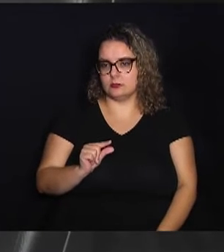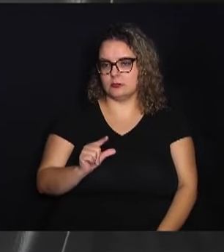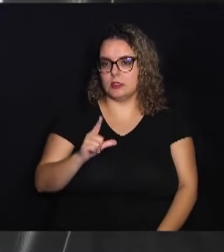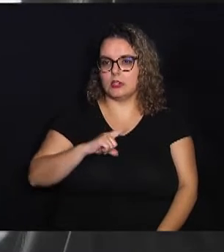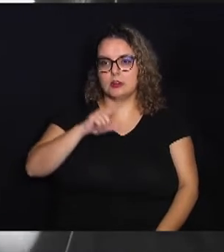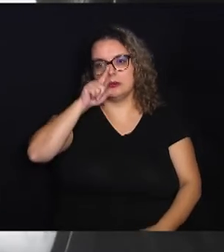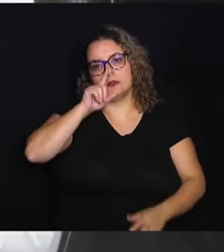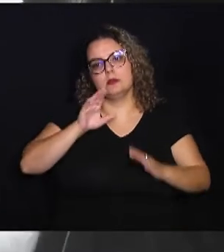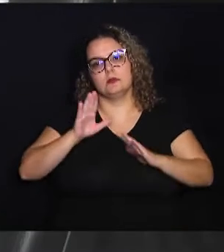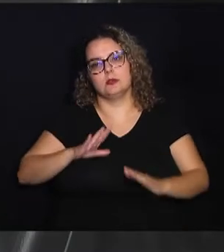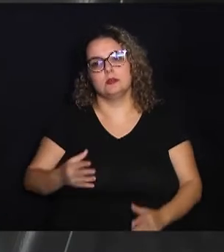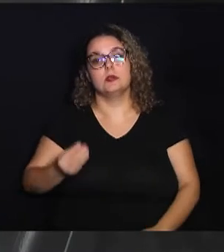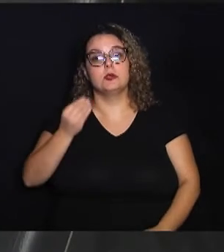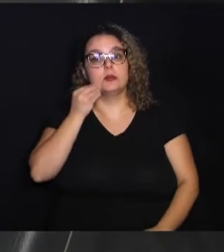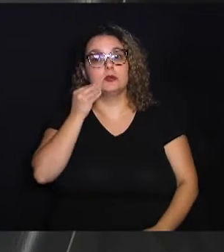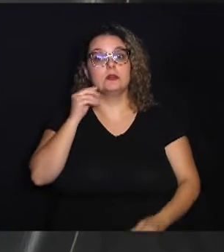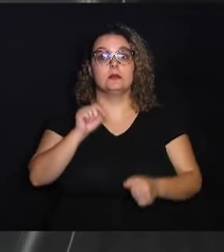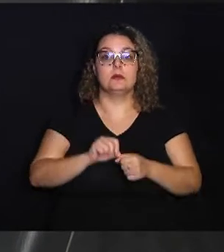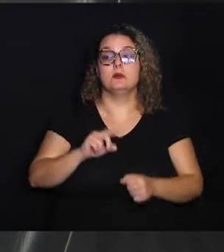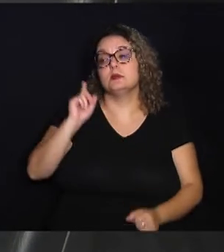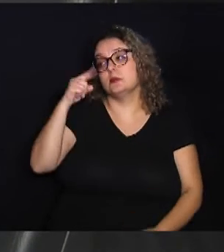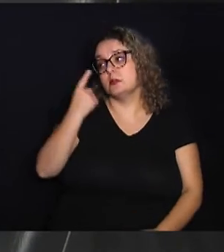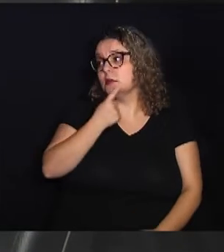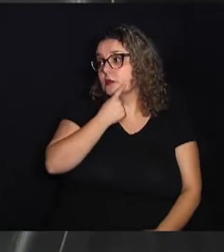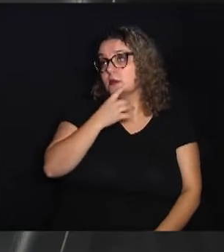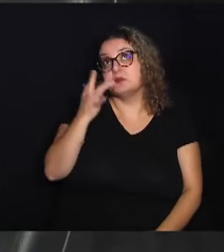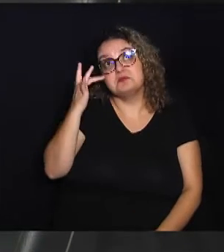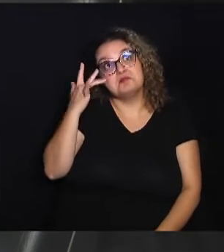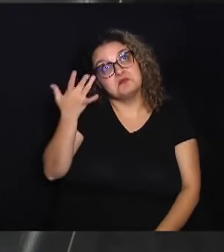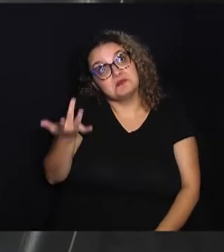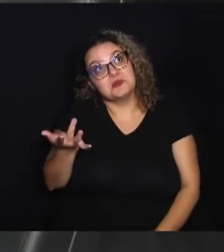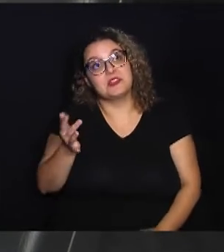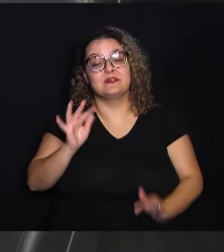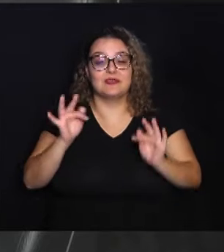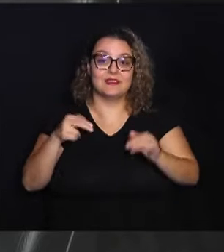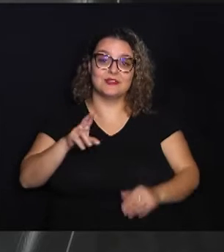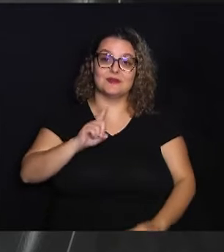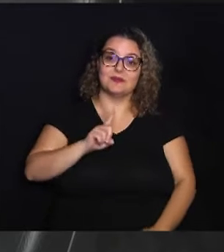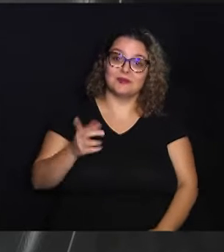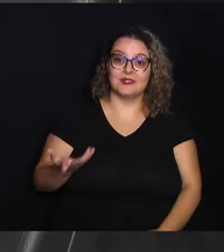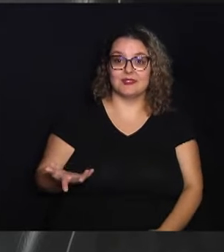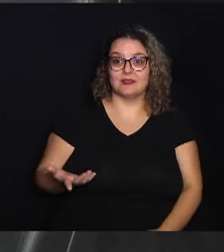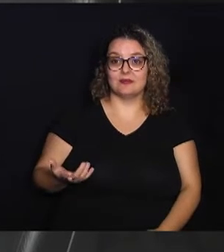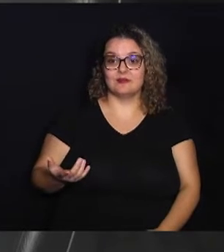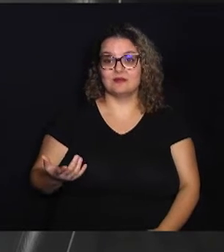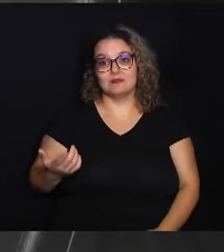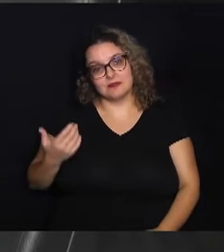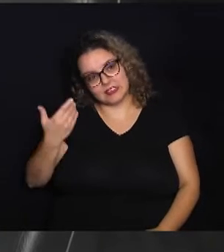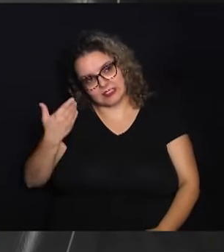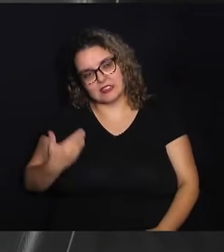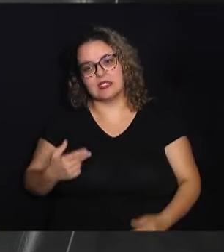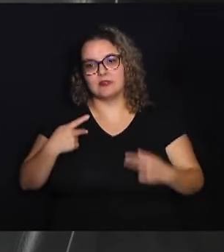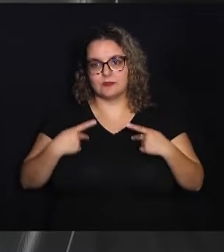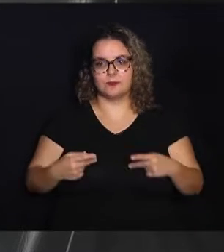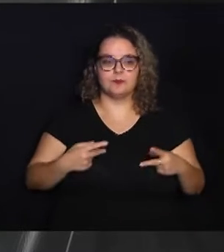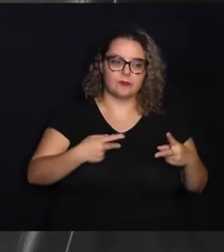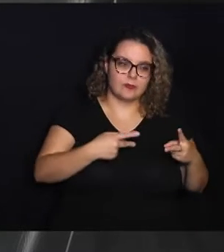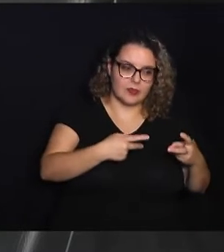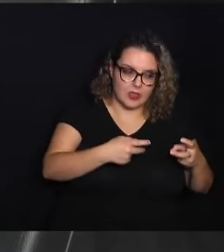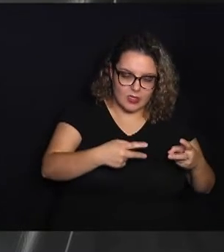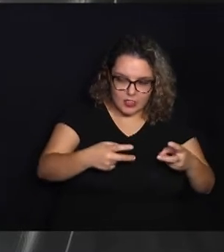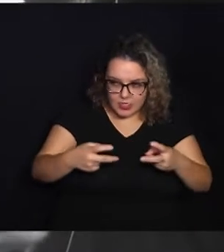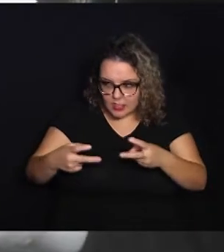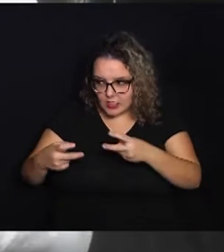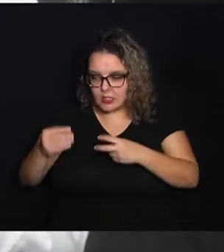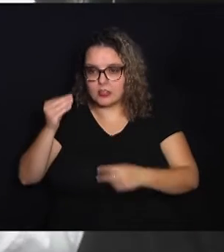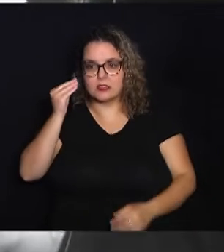cuidado. E eu tentei fazer isso, Mirna. Eu não sei se eu fui feliz ou não, mas eu tentei me colocar numa postura de observador, de tentar